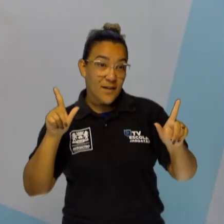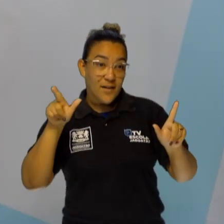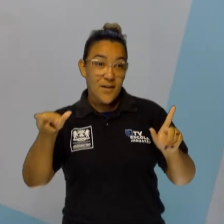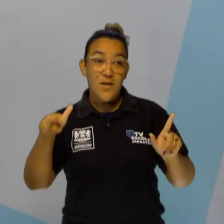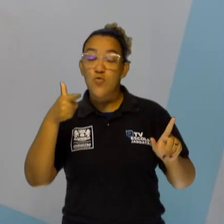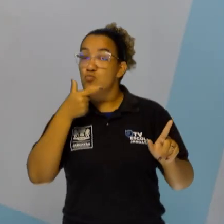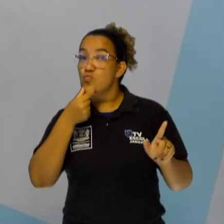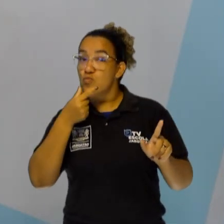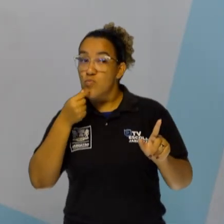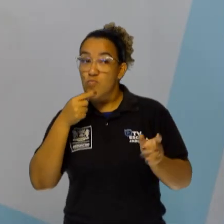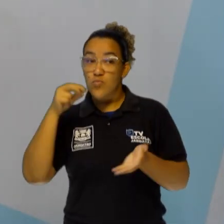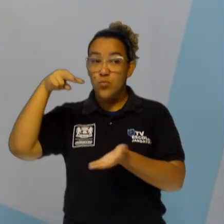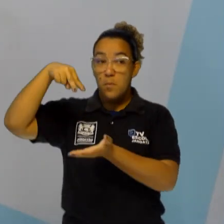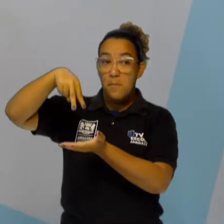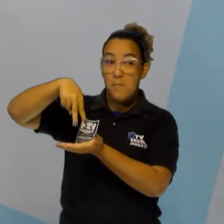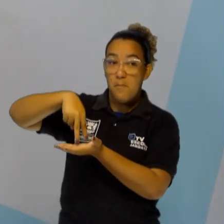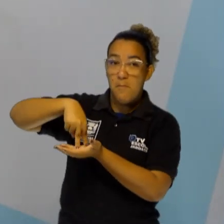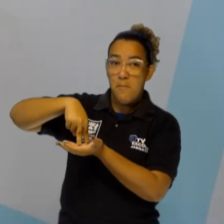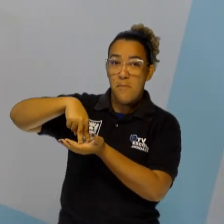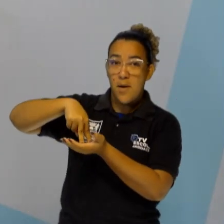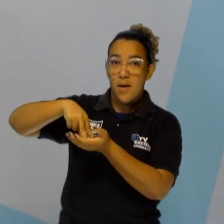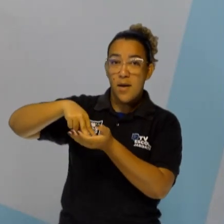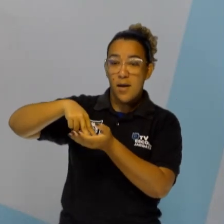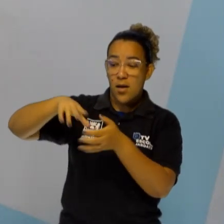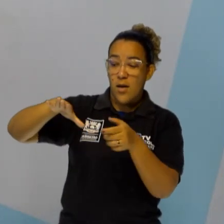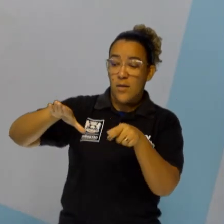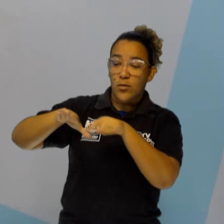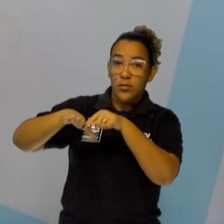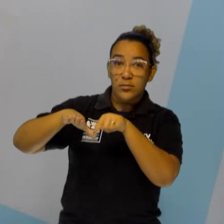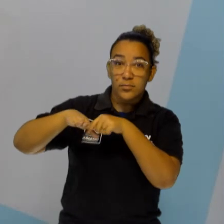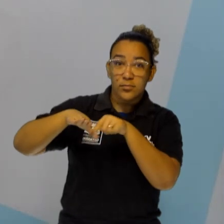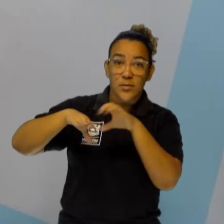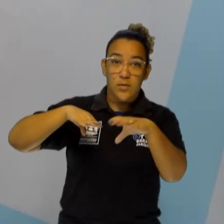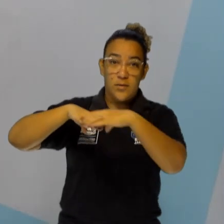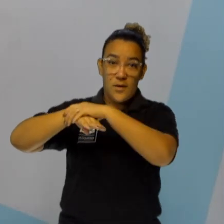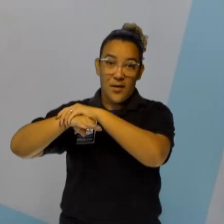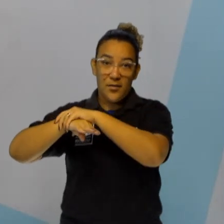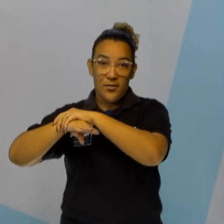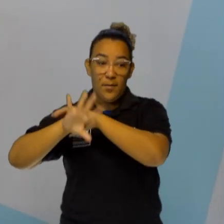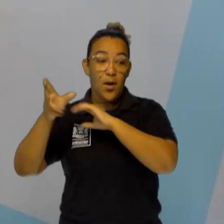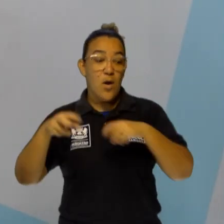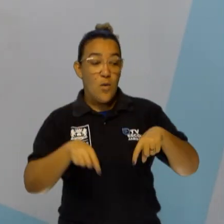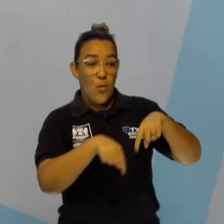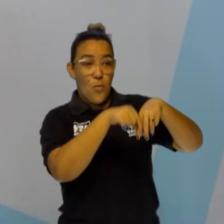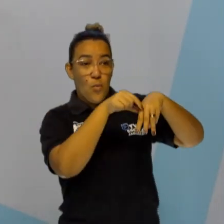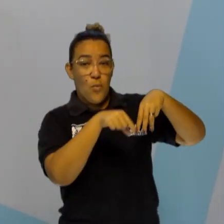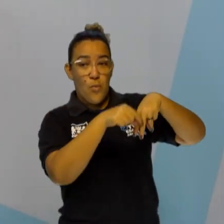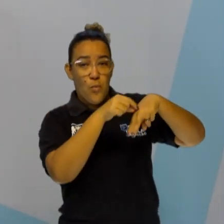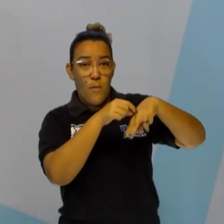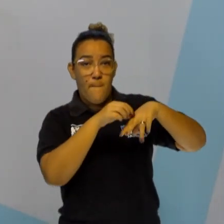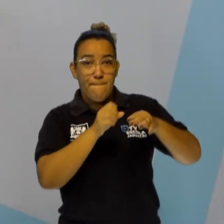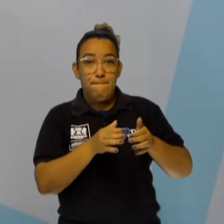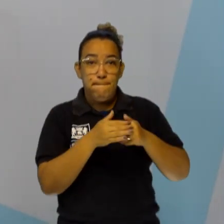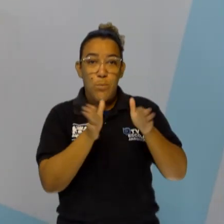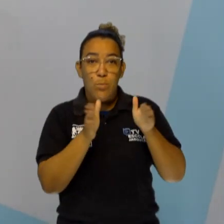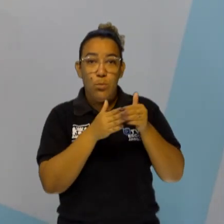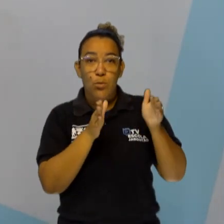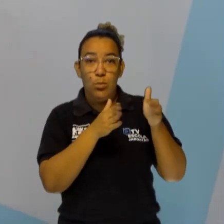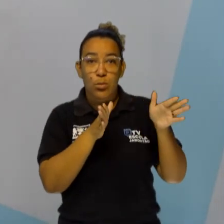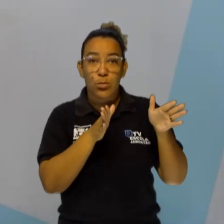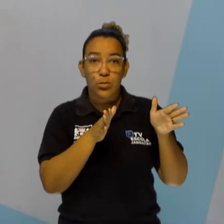de pés no chão, enquanto o outro usa um tênis. Aqui eu tenho um garoto que usa uma bermuda rasgada, enquanto o outro tem bermuda